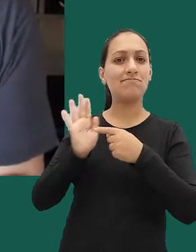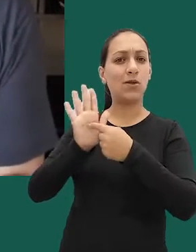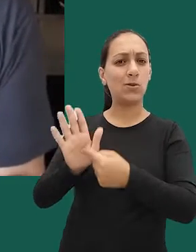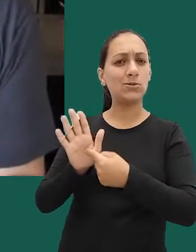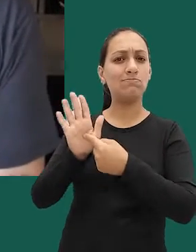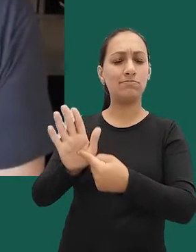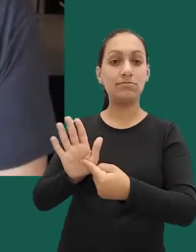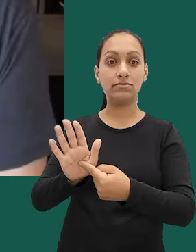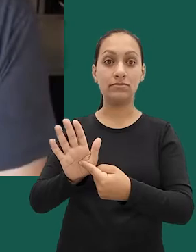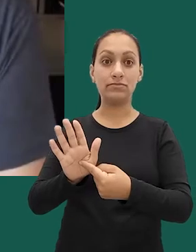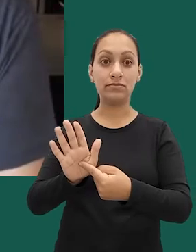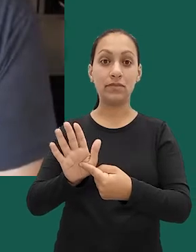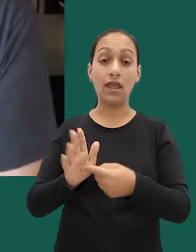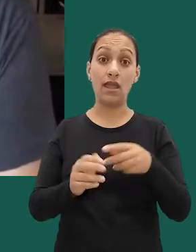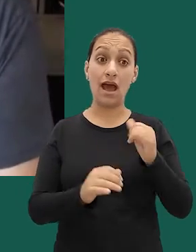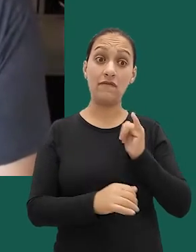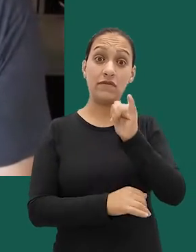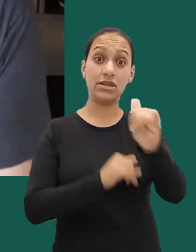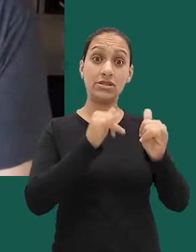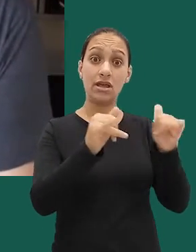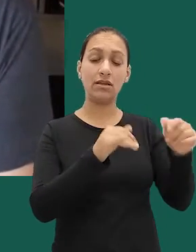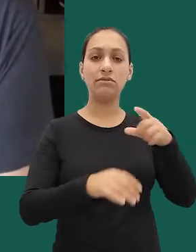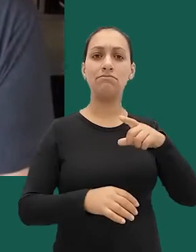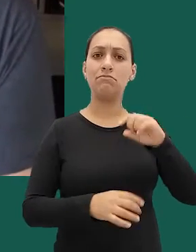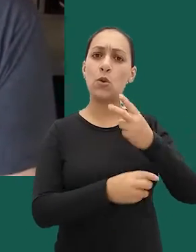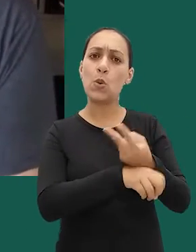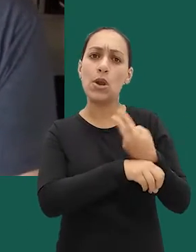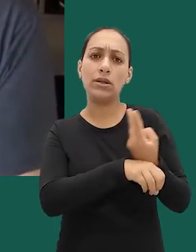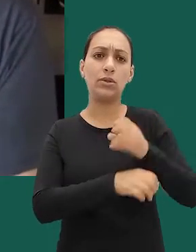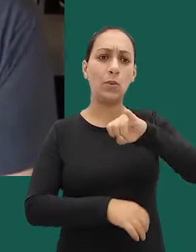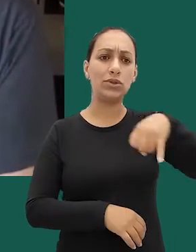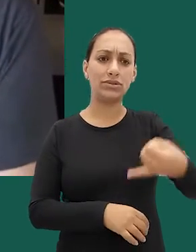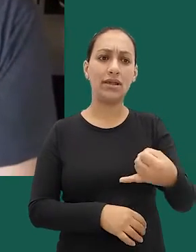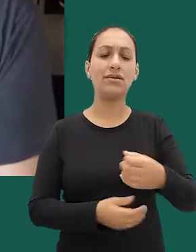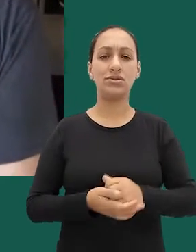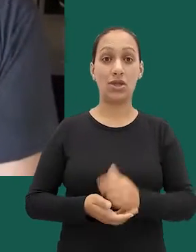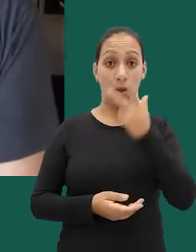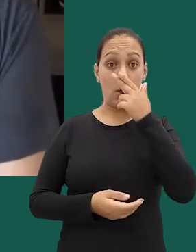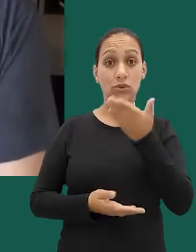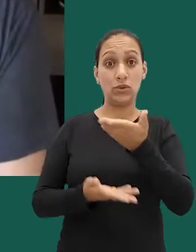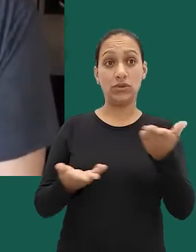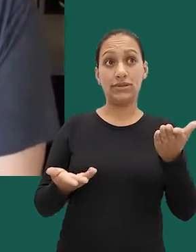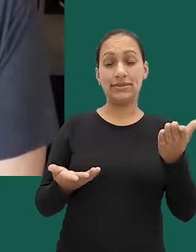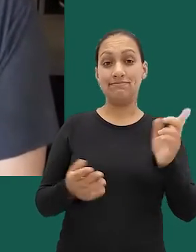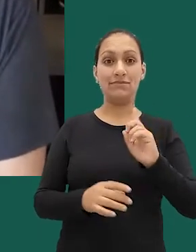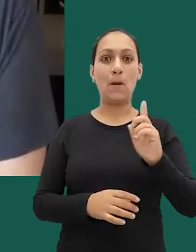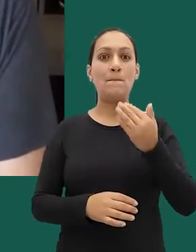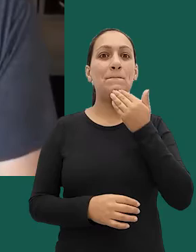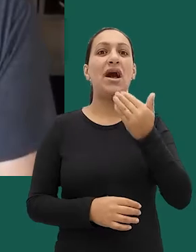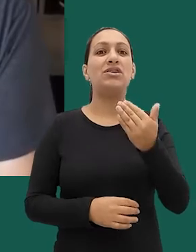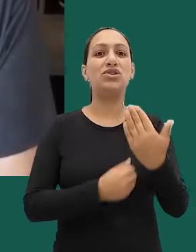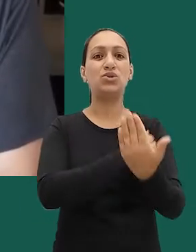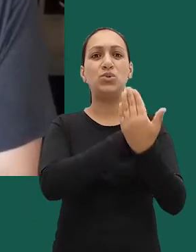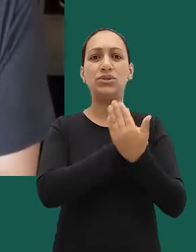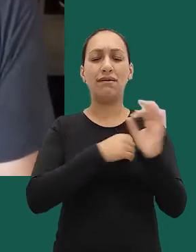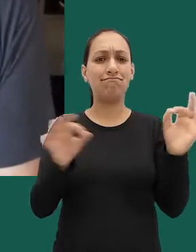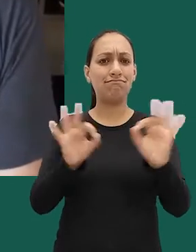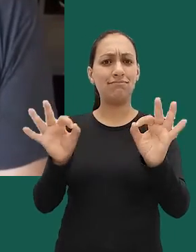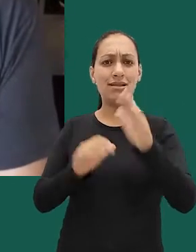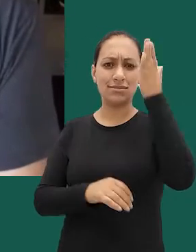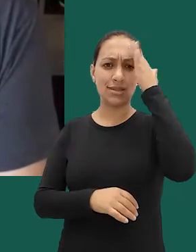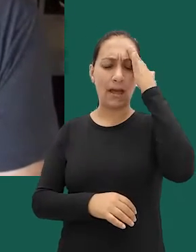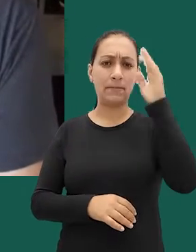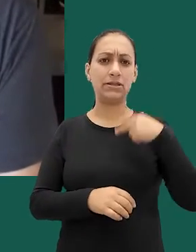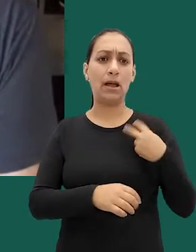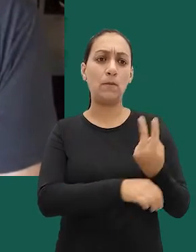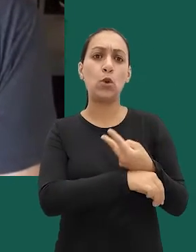para as pessoas que você está procurando uma oportunidade também, como tu disse, cara. A gente acaba não pedindo ajuda, e se ninguém sabe o que tu está procurando, como é